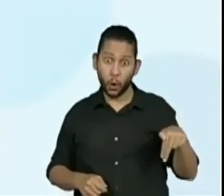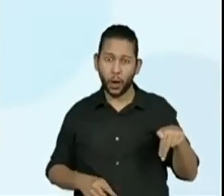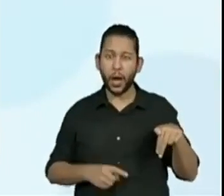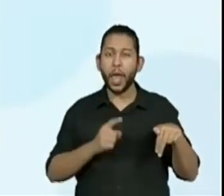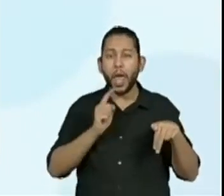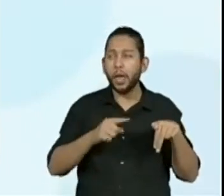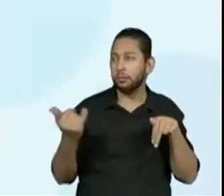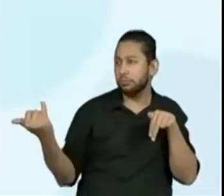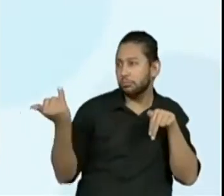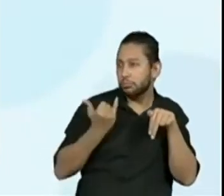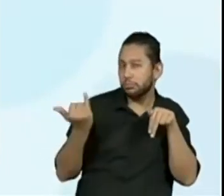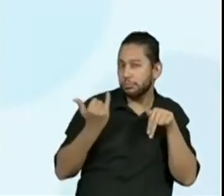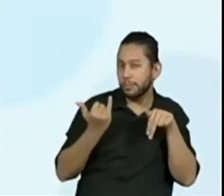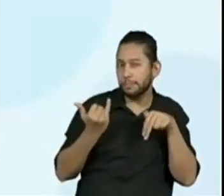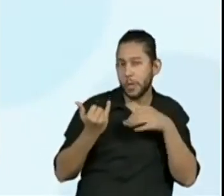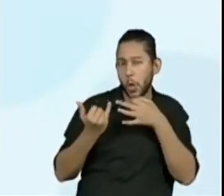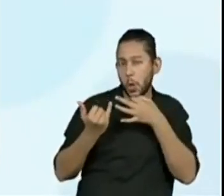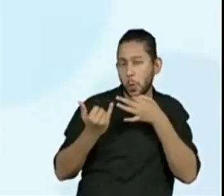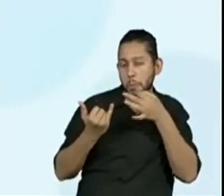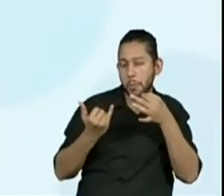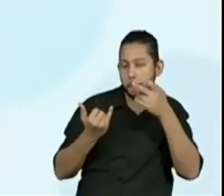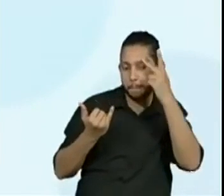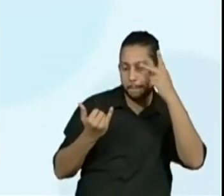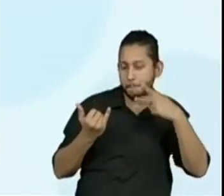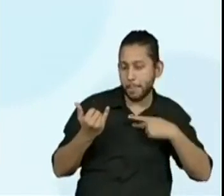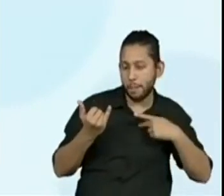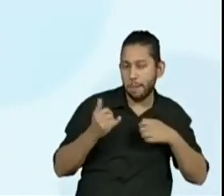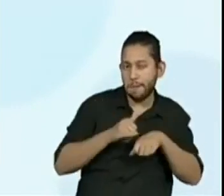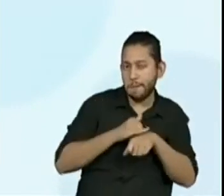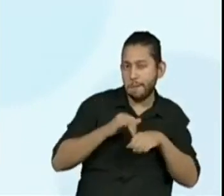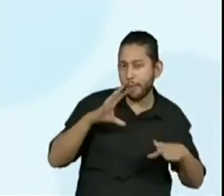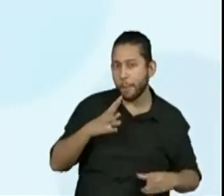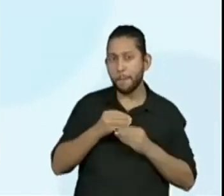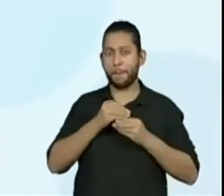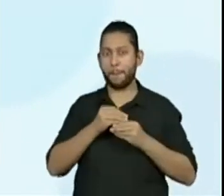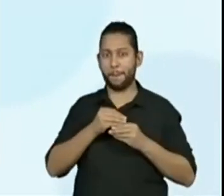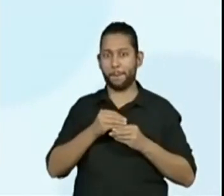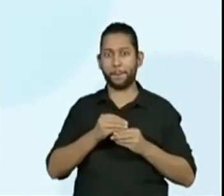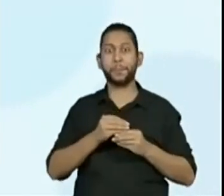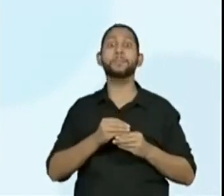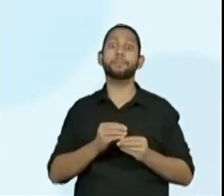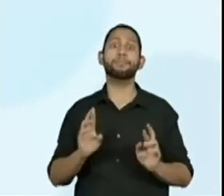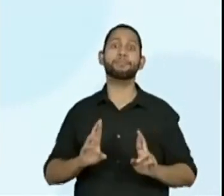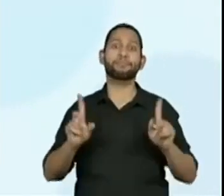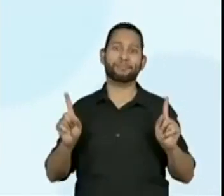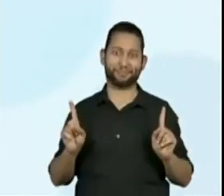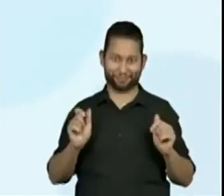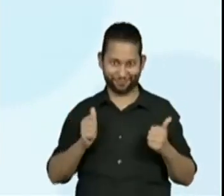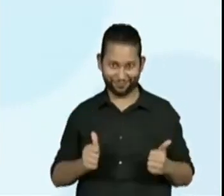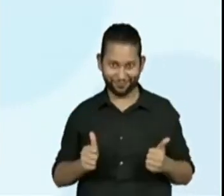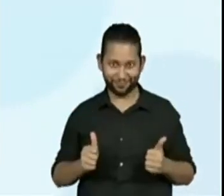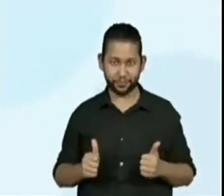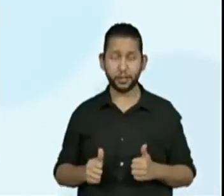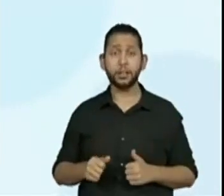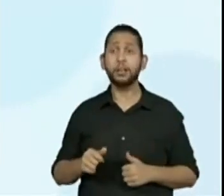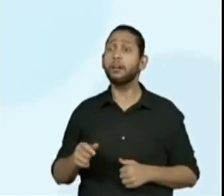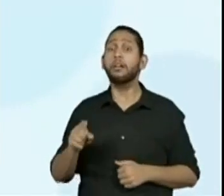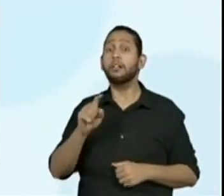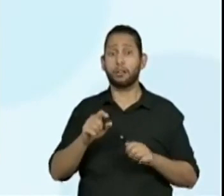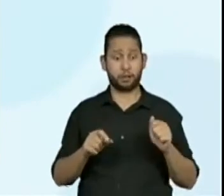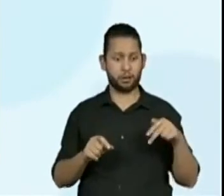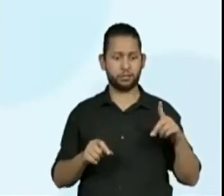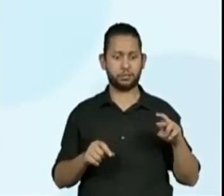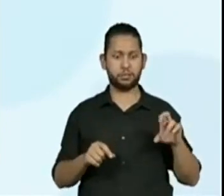no texto. Isso, os outros pegavam a história e contavam do jeito que eles falavam, eles escreviam. O Andersen